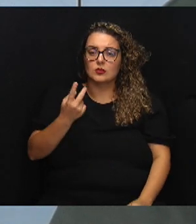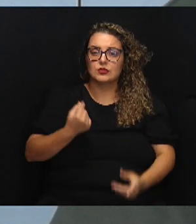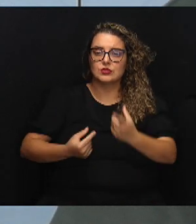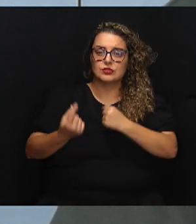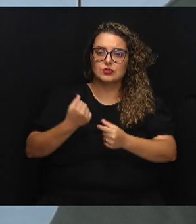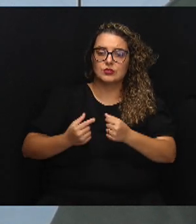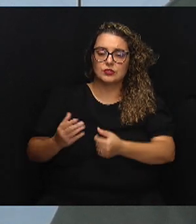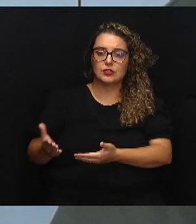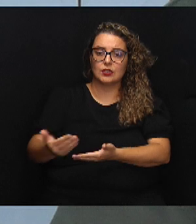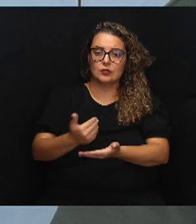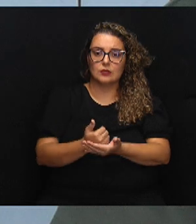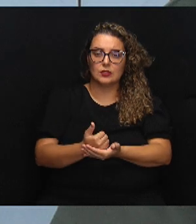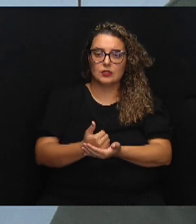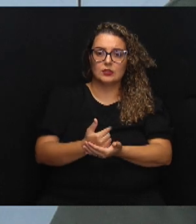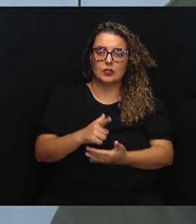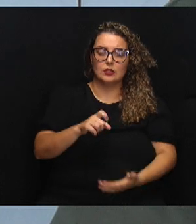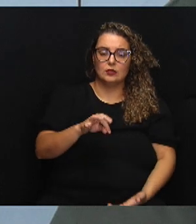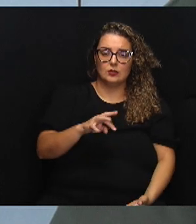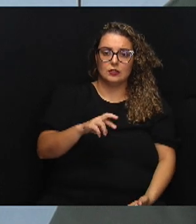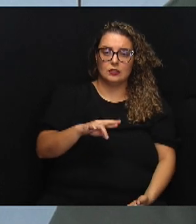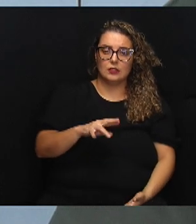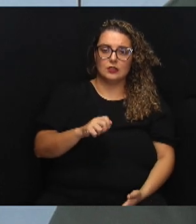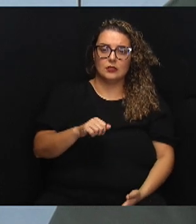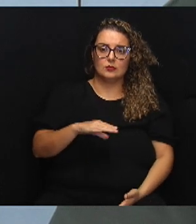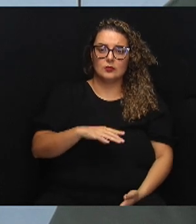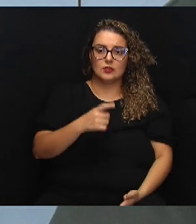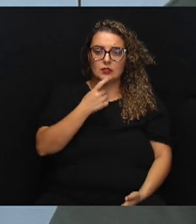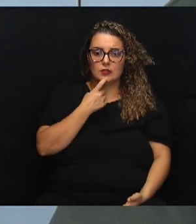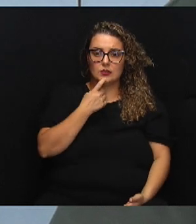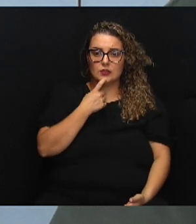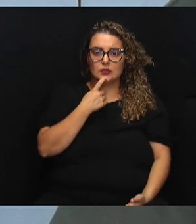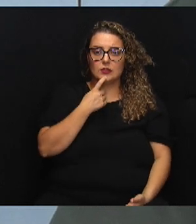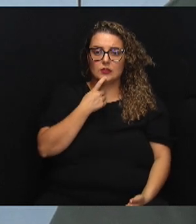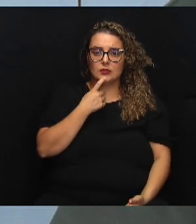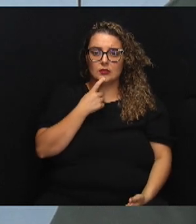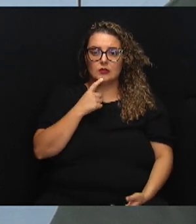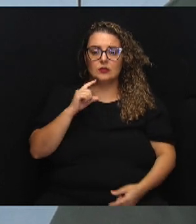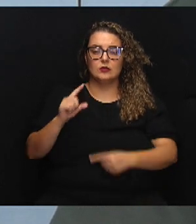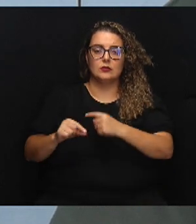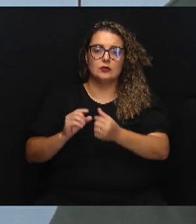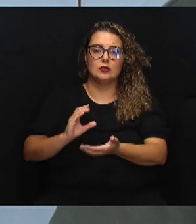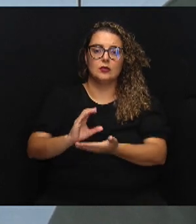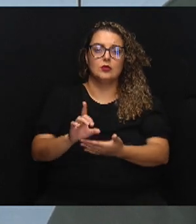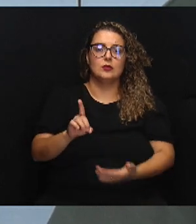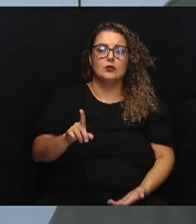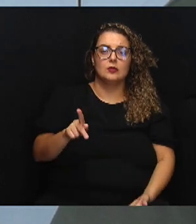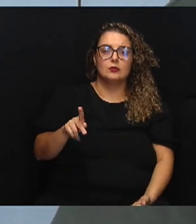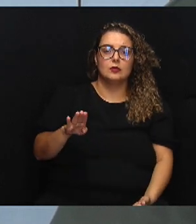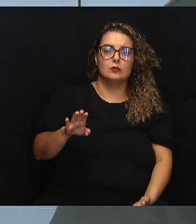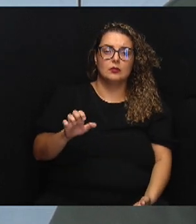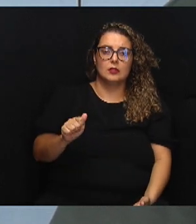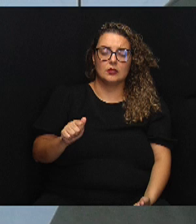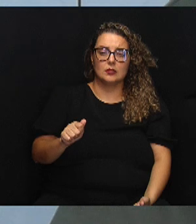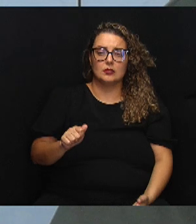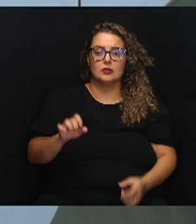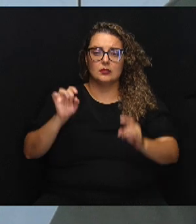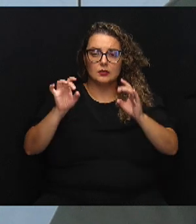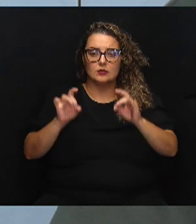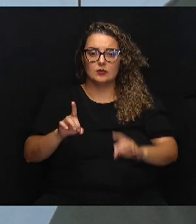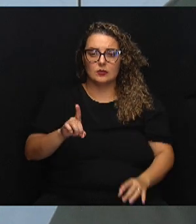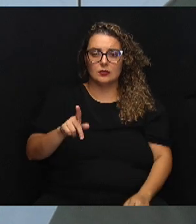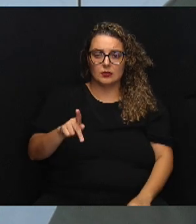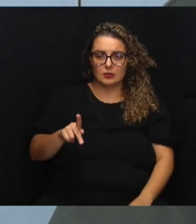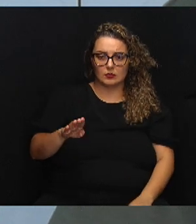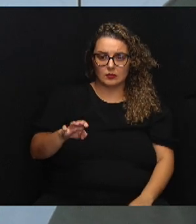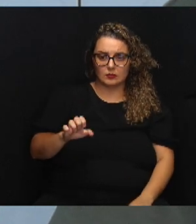arrecadação da Loteria Municipal de Campinas, fosse destinada para o DPBE, exclusivamente para o DPBE.